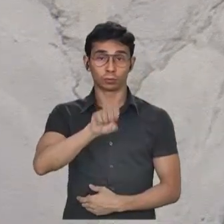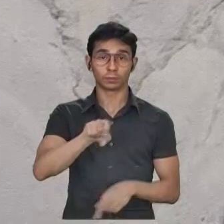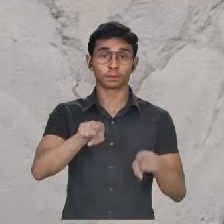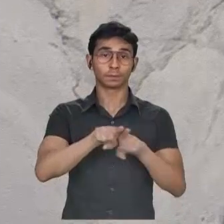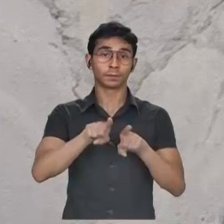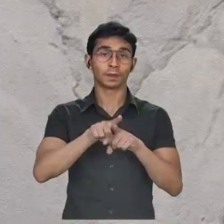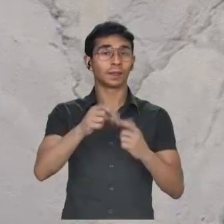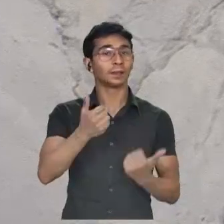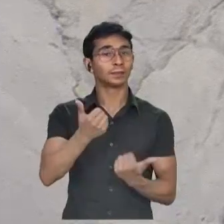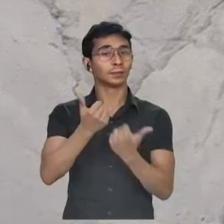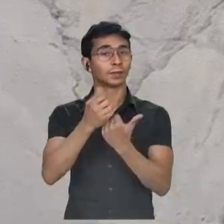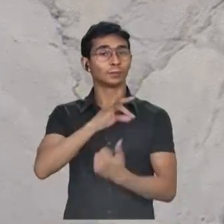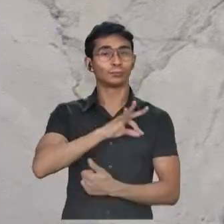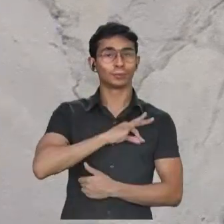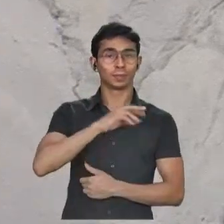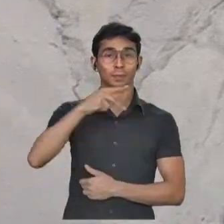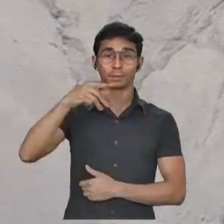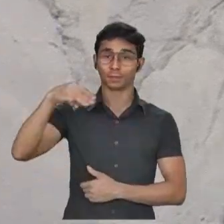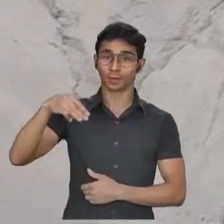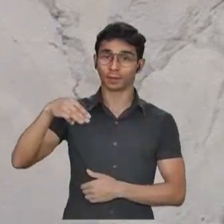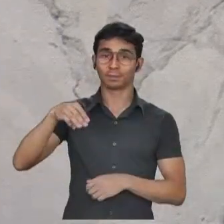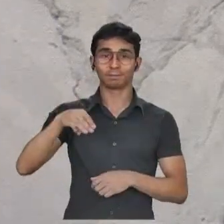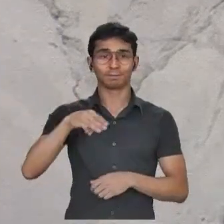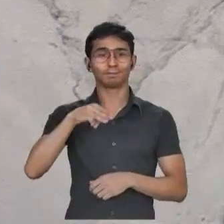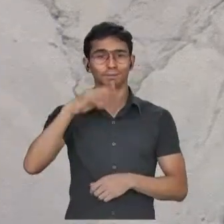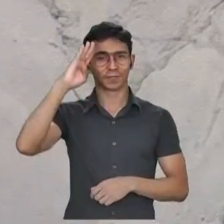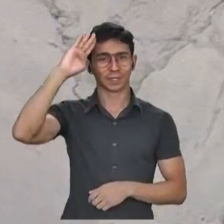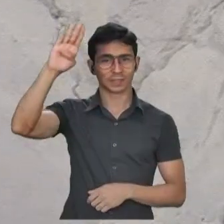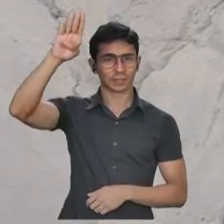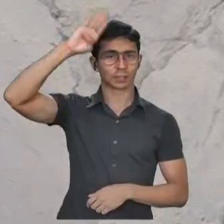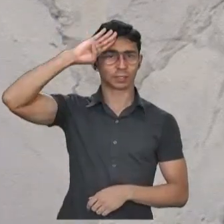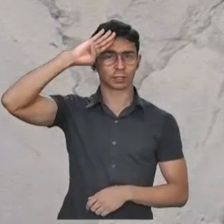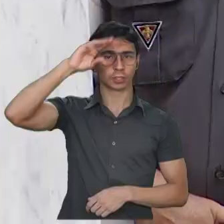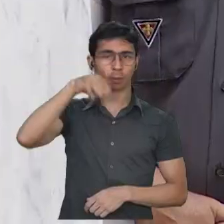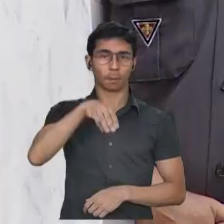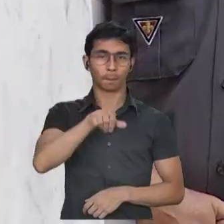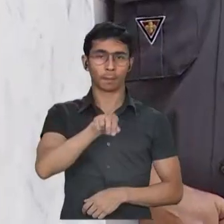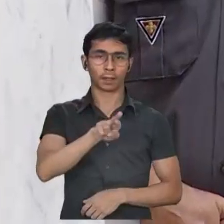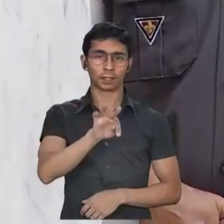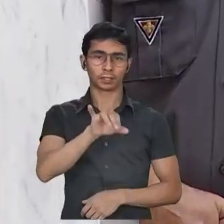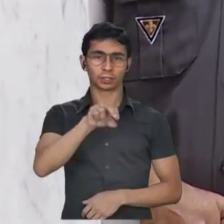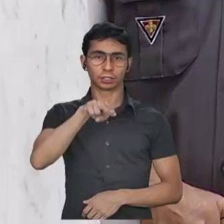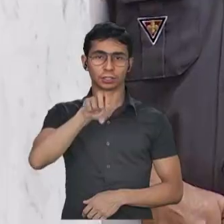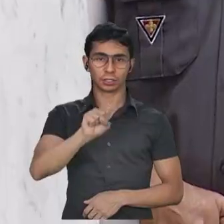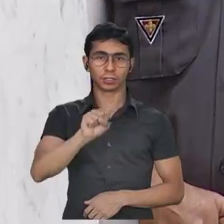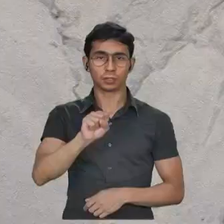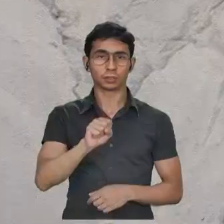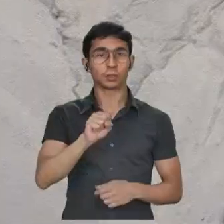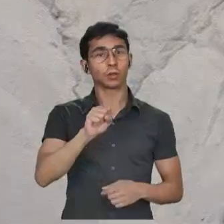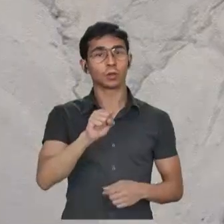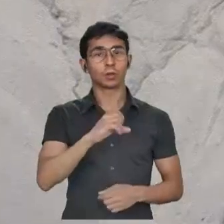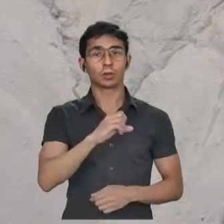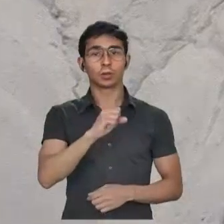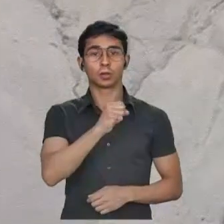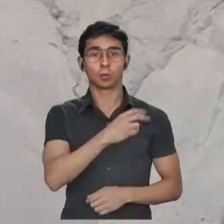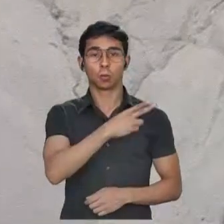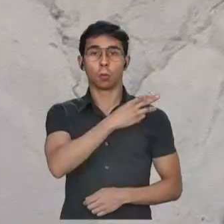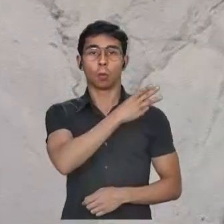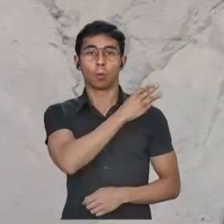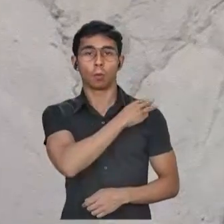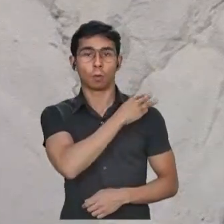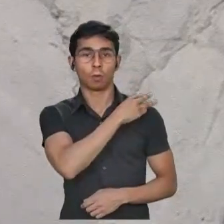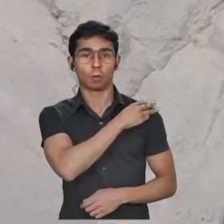militar junto com o sargento martins o o cabo cordeiro enfim a todos aqui